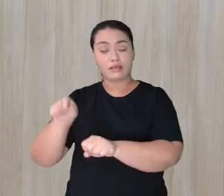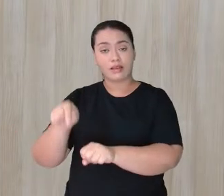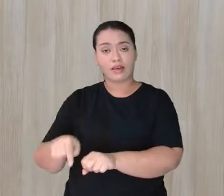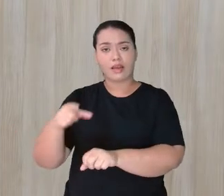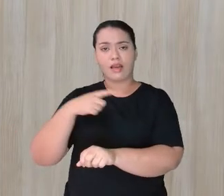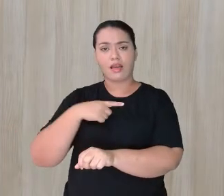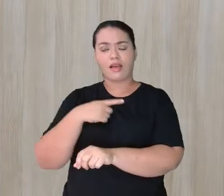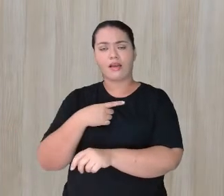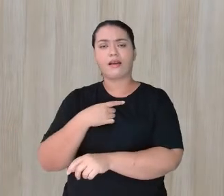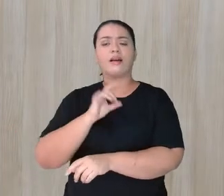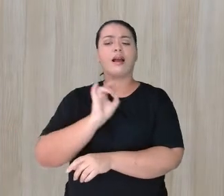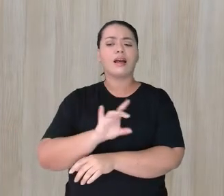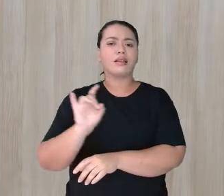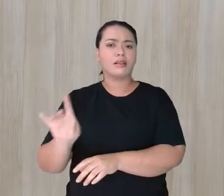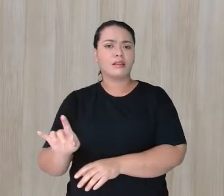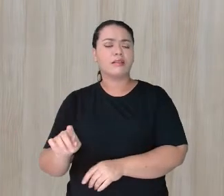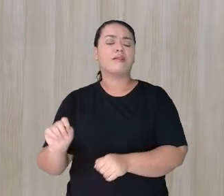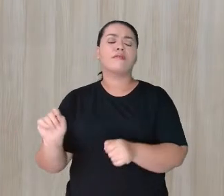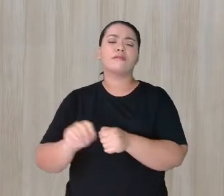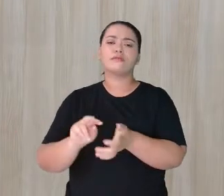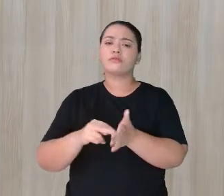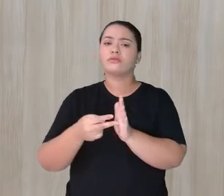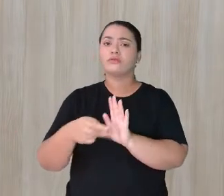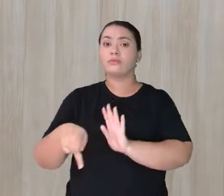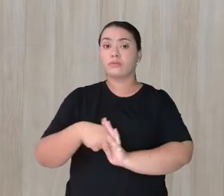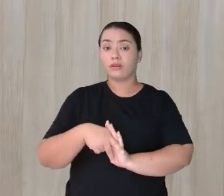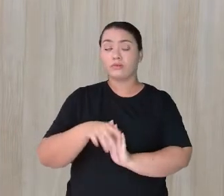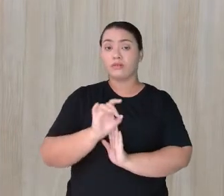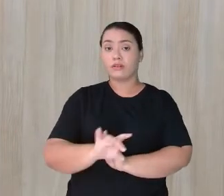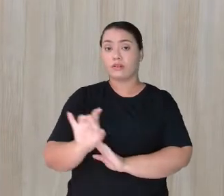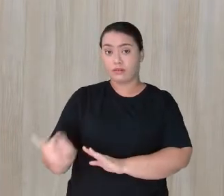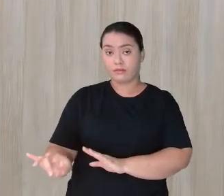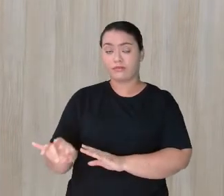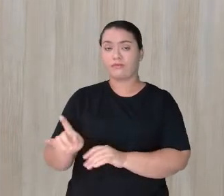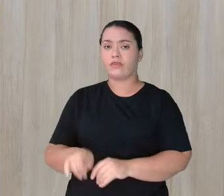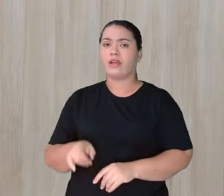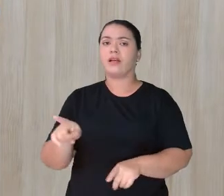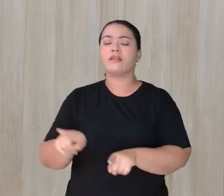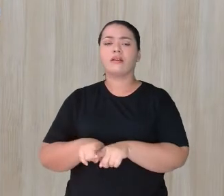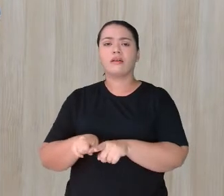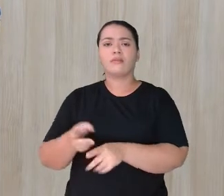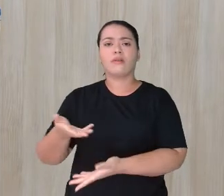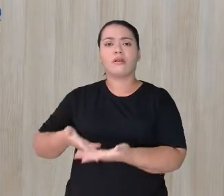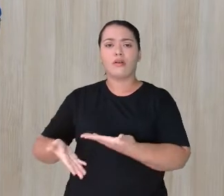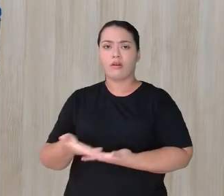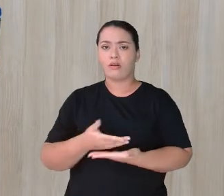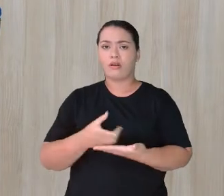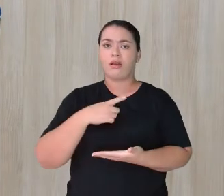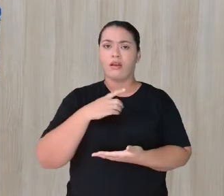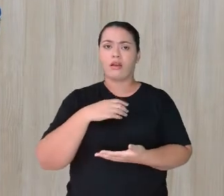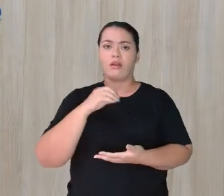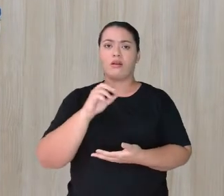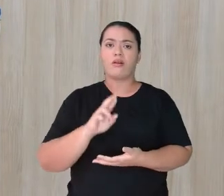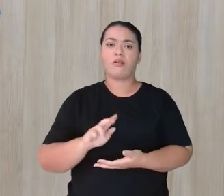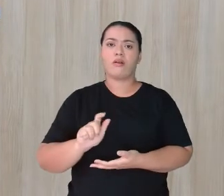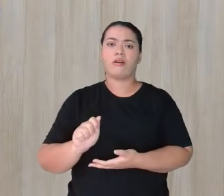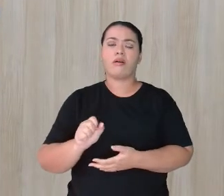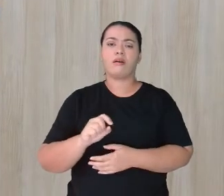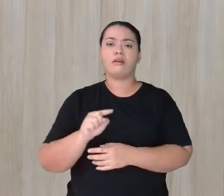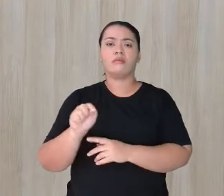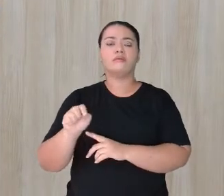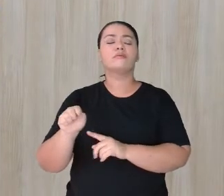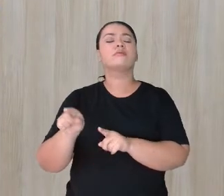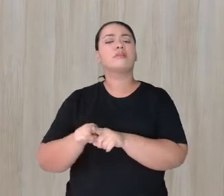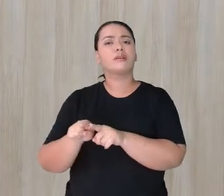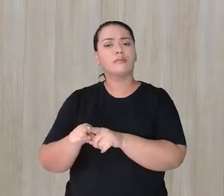realizando, cada um realizando a sua função, com a ajuda também dos órgãos, né? Então, tem todos os sistemas e os órgãos vão